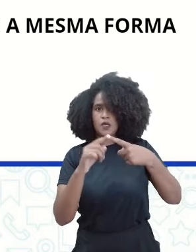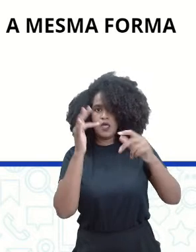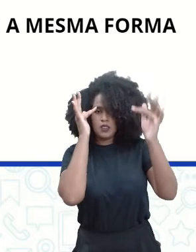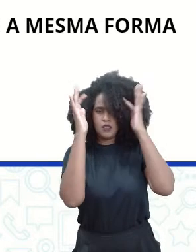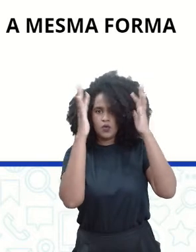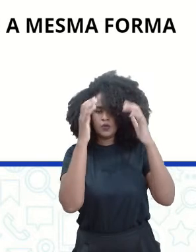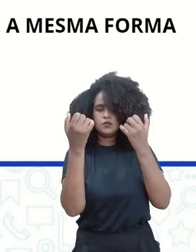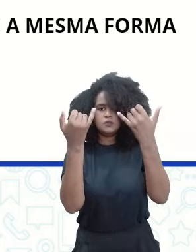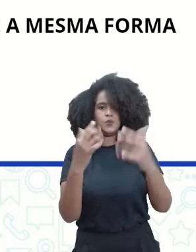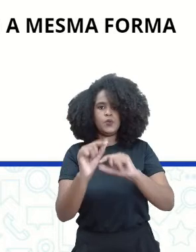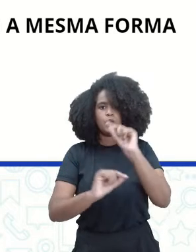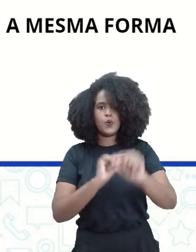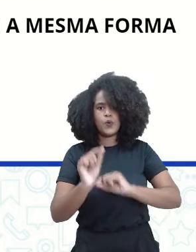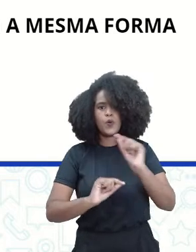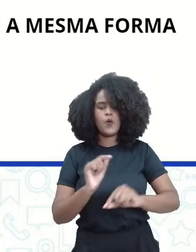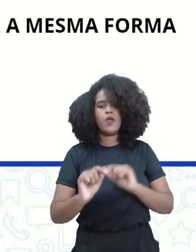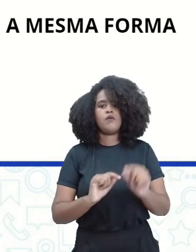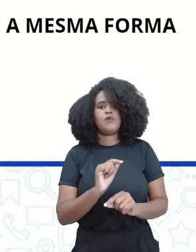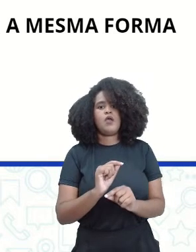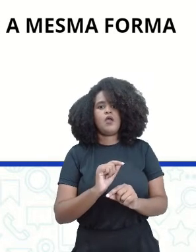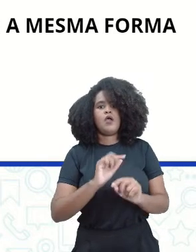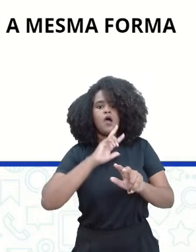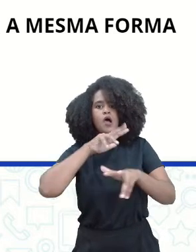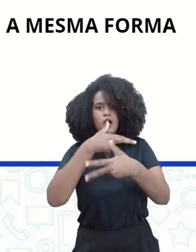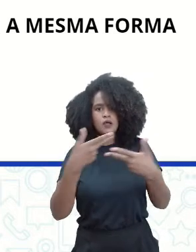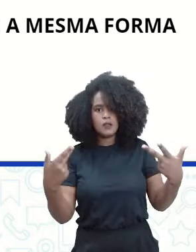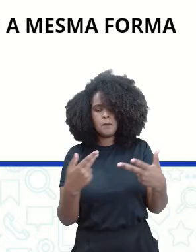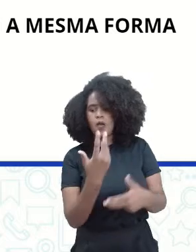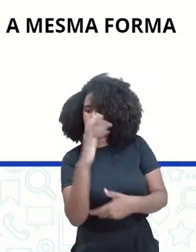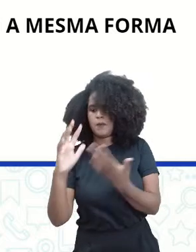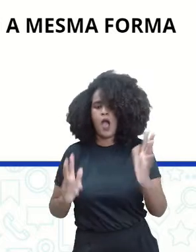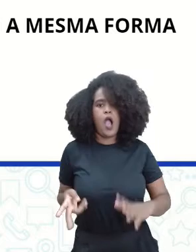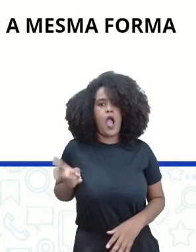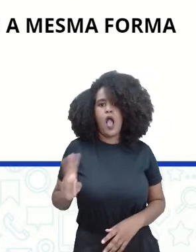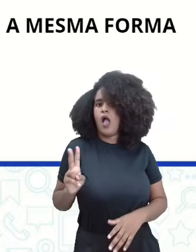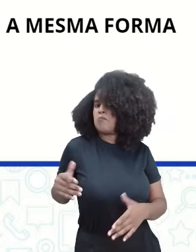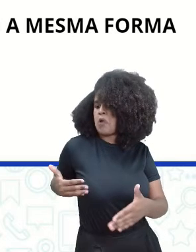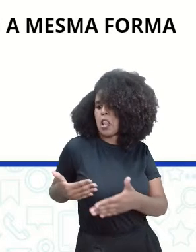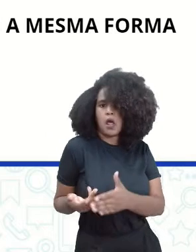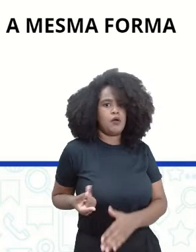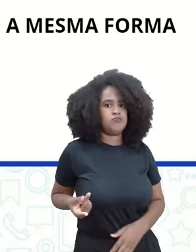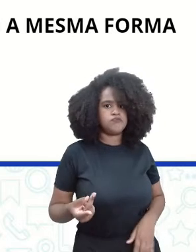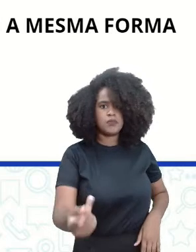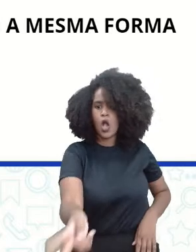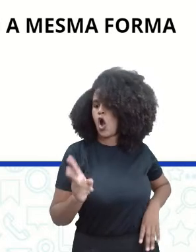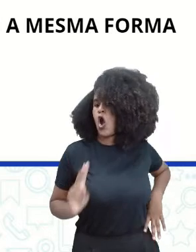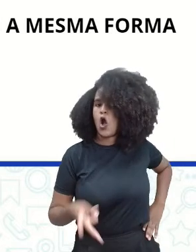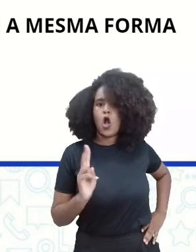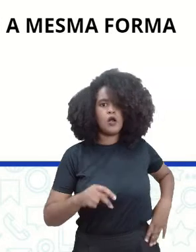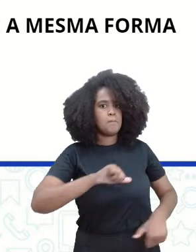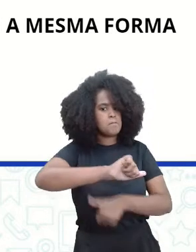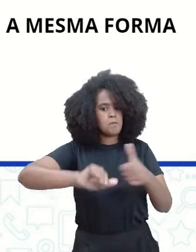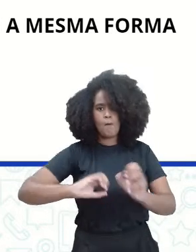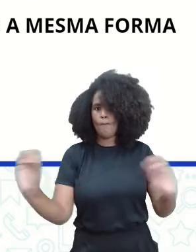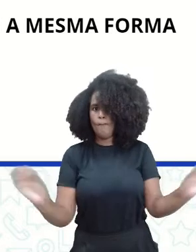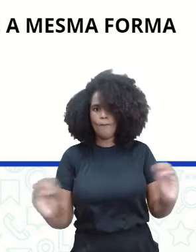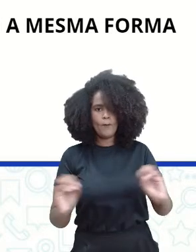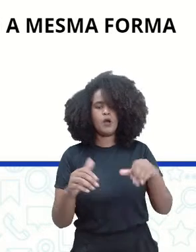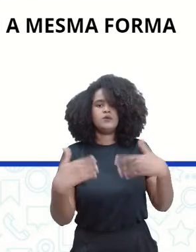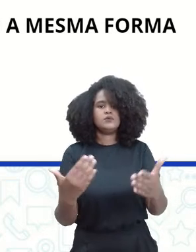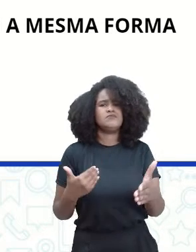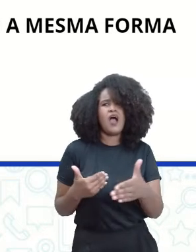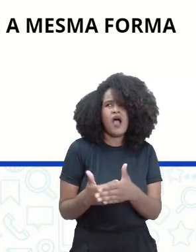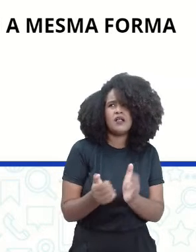espécies são imutáveis. Elas nasceram assim e vão continuar assim para sempre, né? Então, isso até o